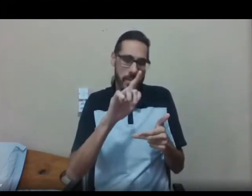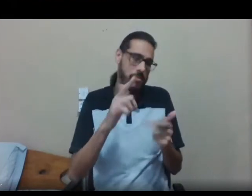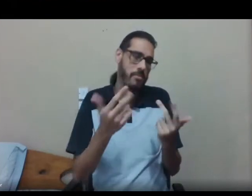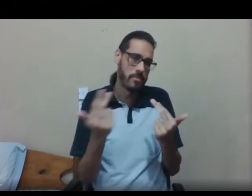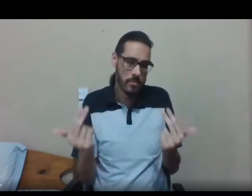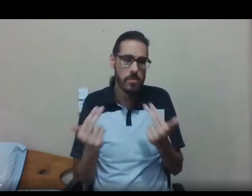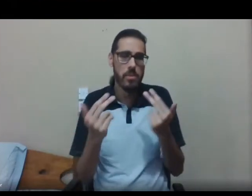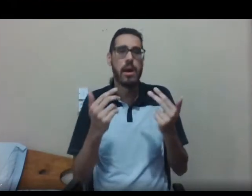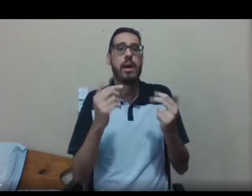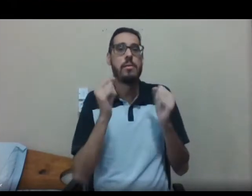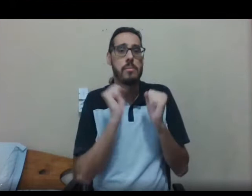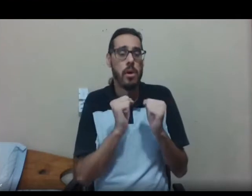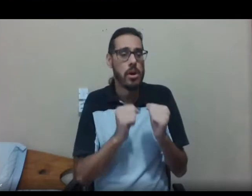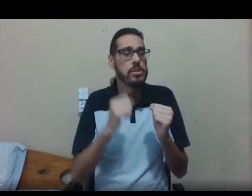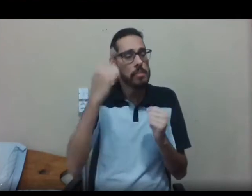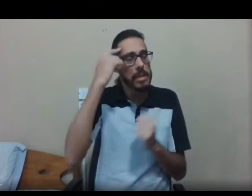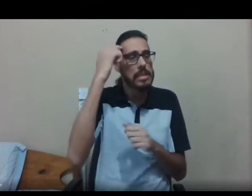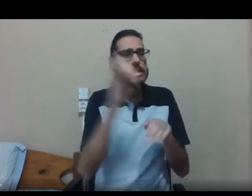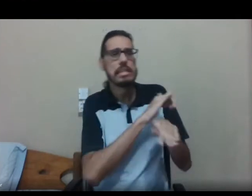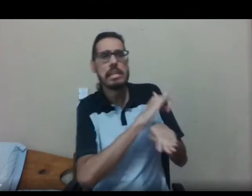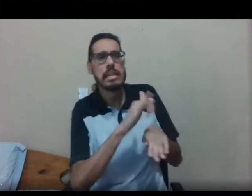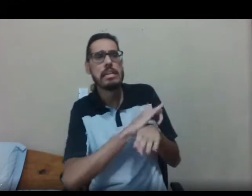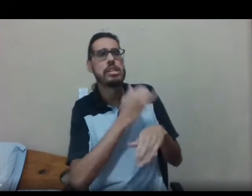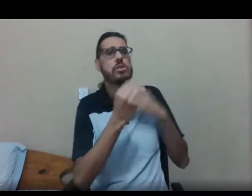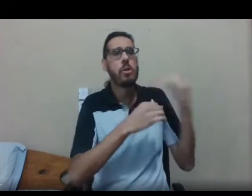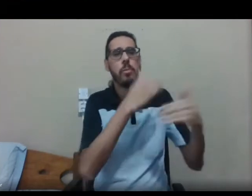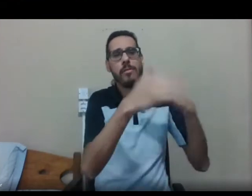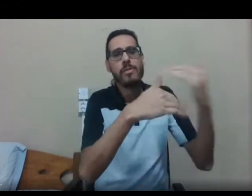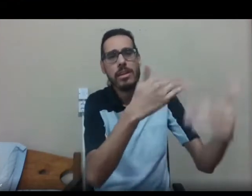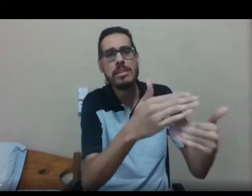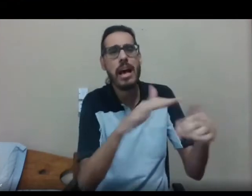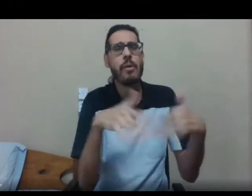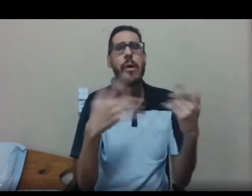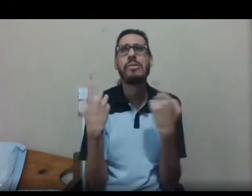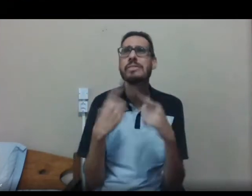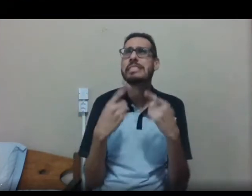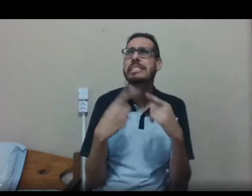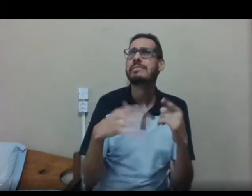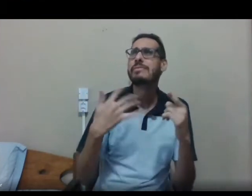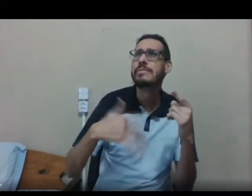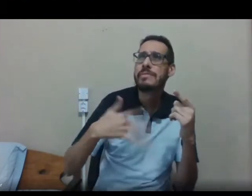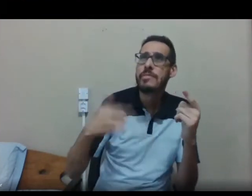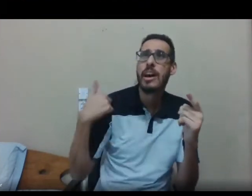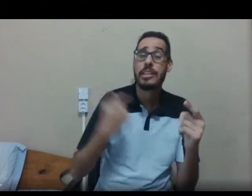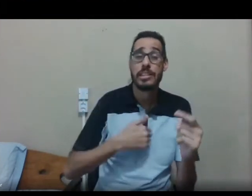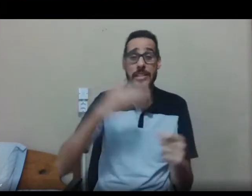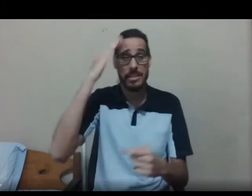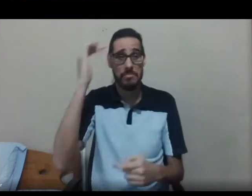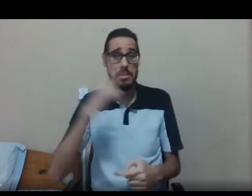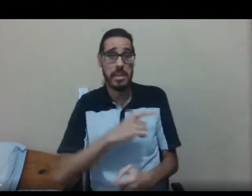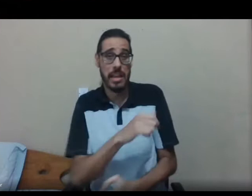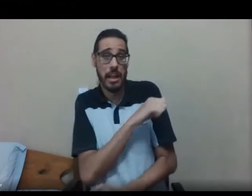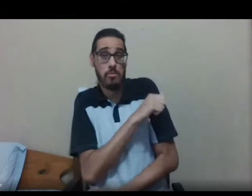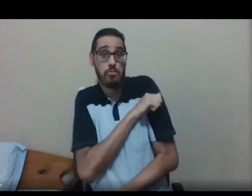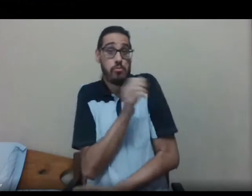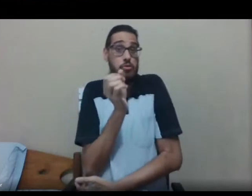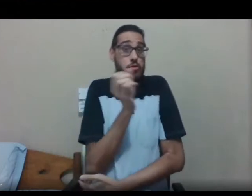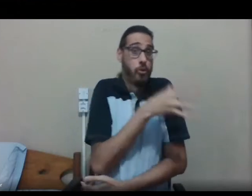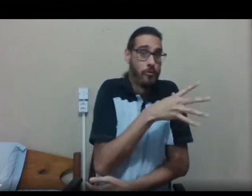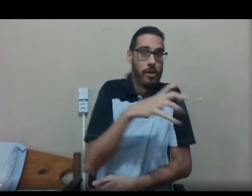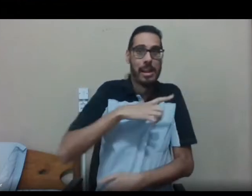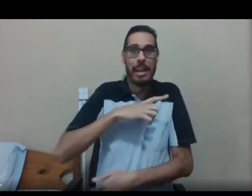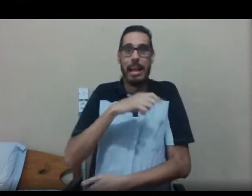mais segurança, né, para que a equipe tenha mais segurança no desenvolvimento das suas atividades. Então, promover